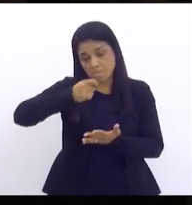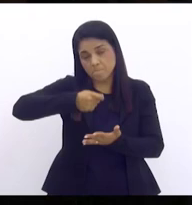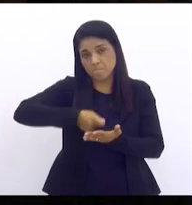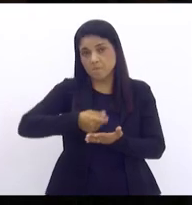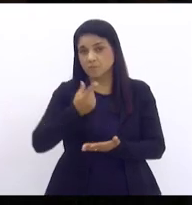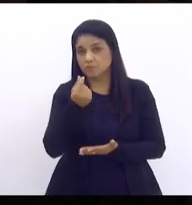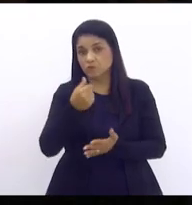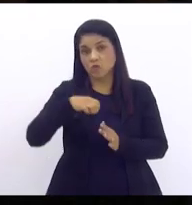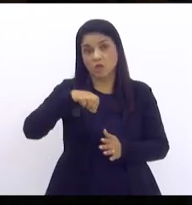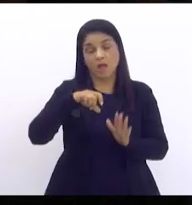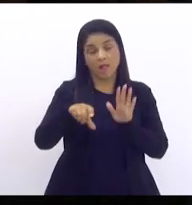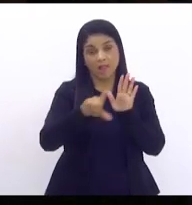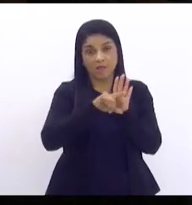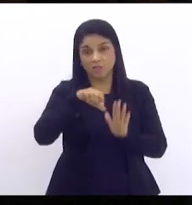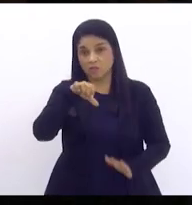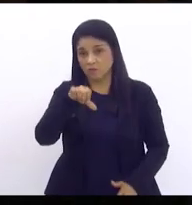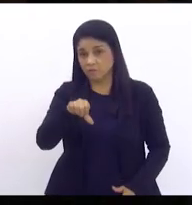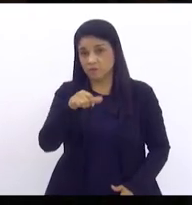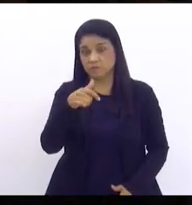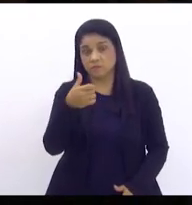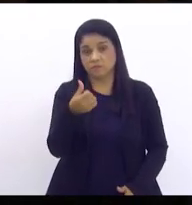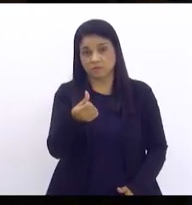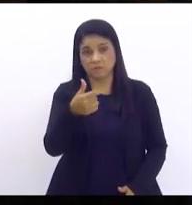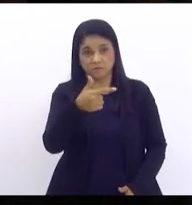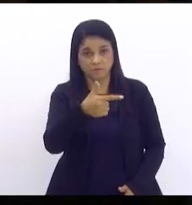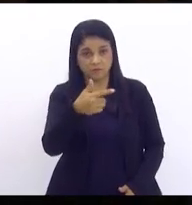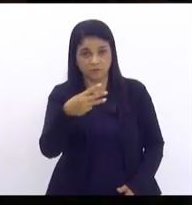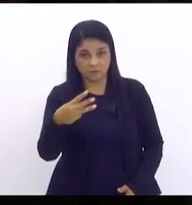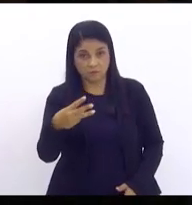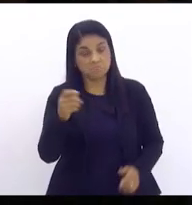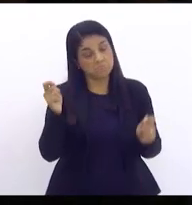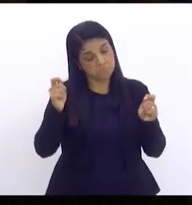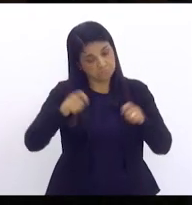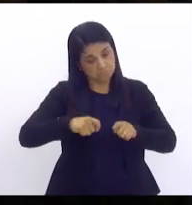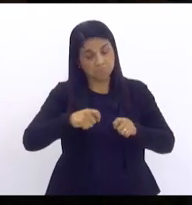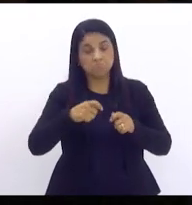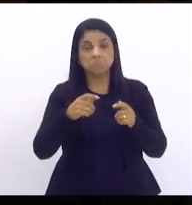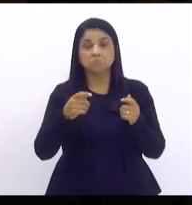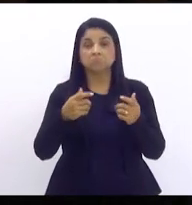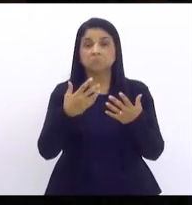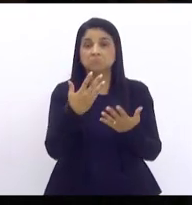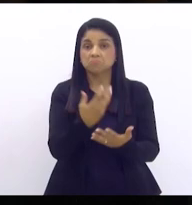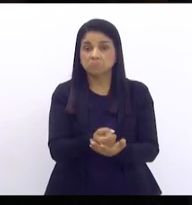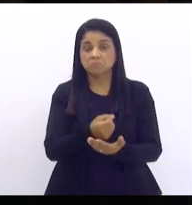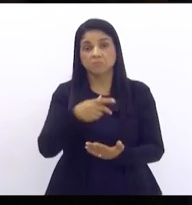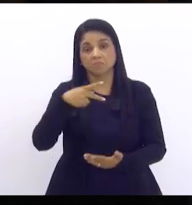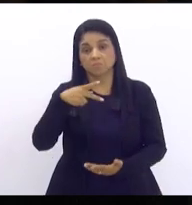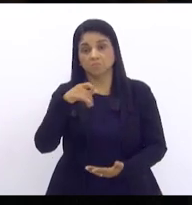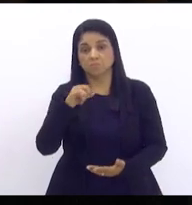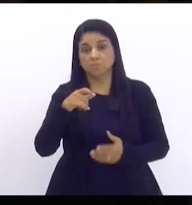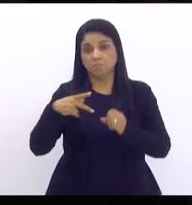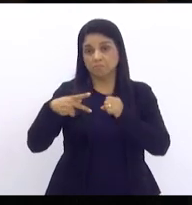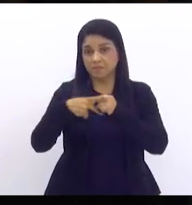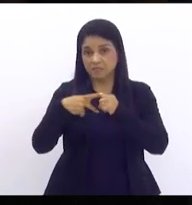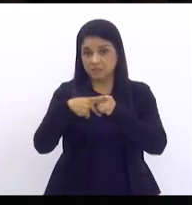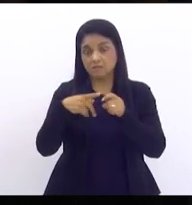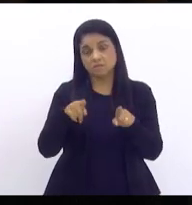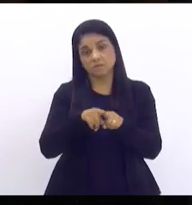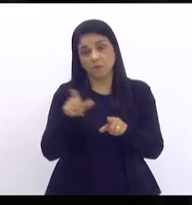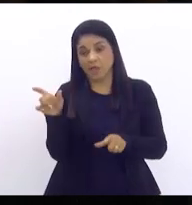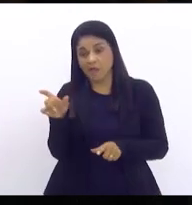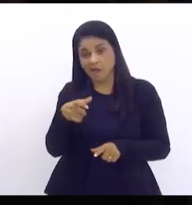9.623 diz que você pode pagar com PIX, cartões de crédito e